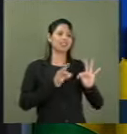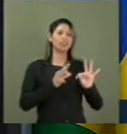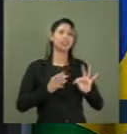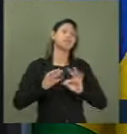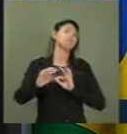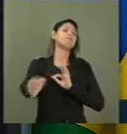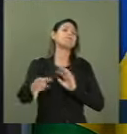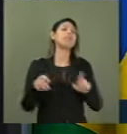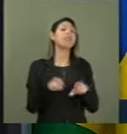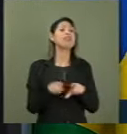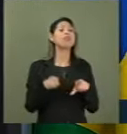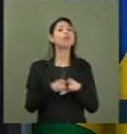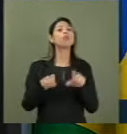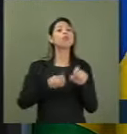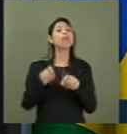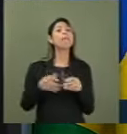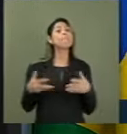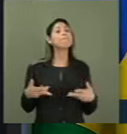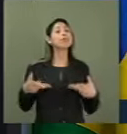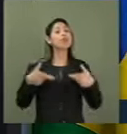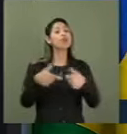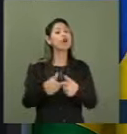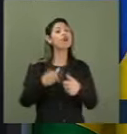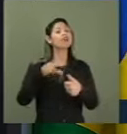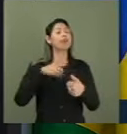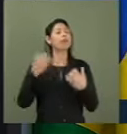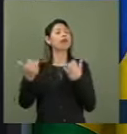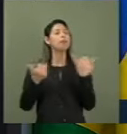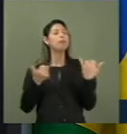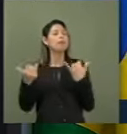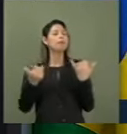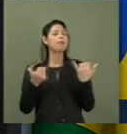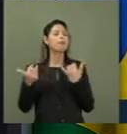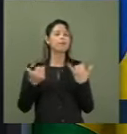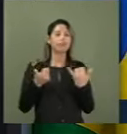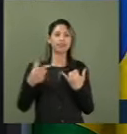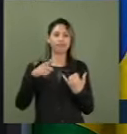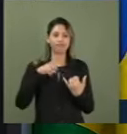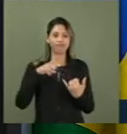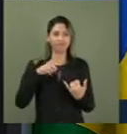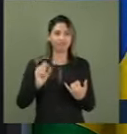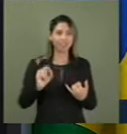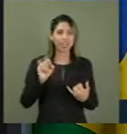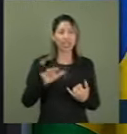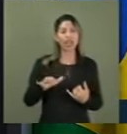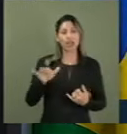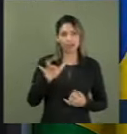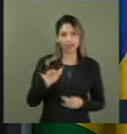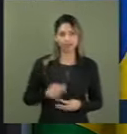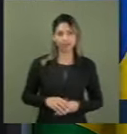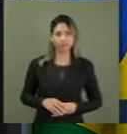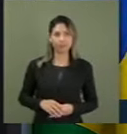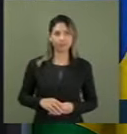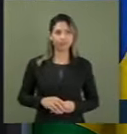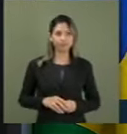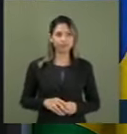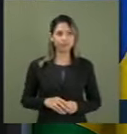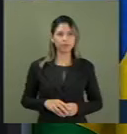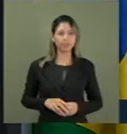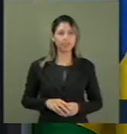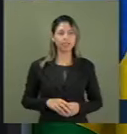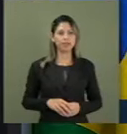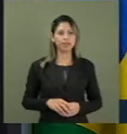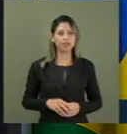com permanentes cruzamentos de informações, de forma coordenada, são